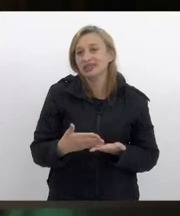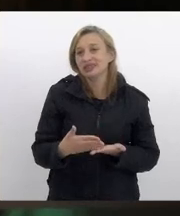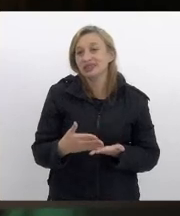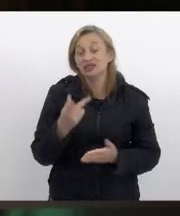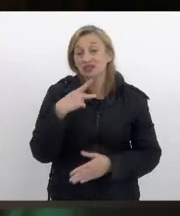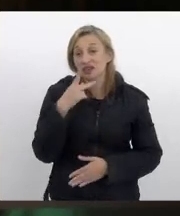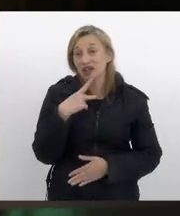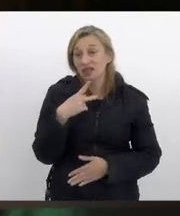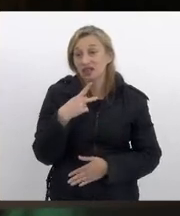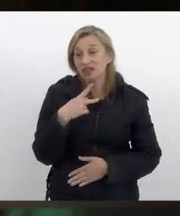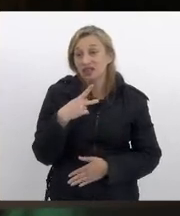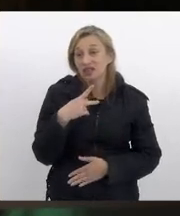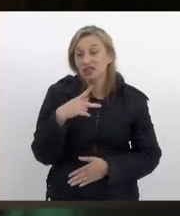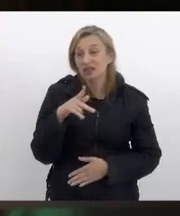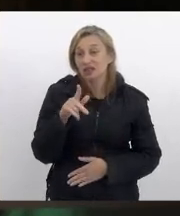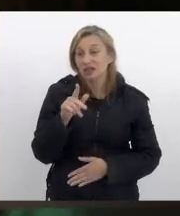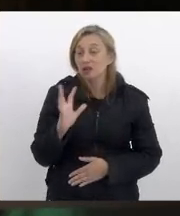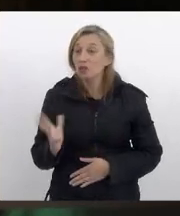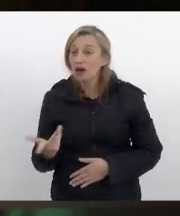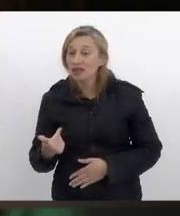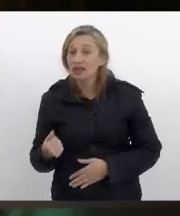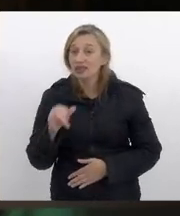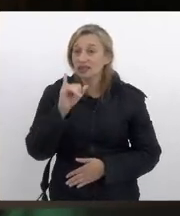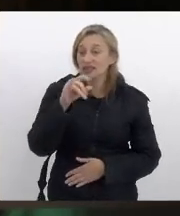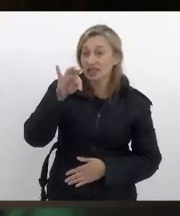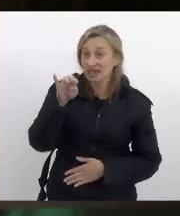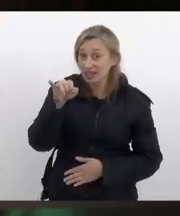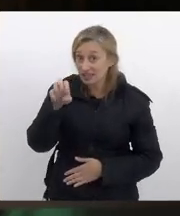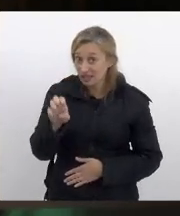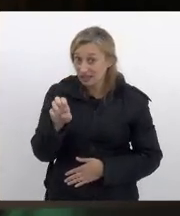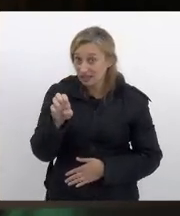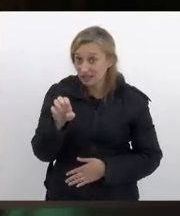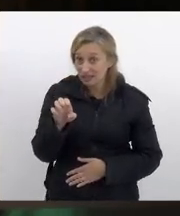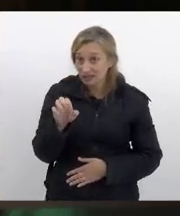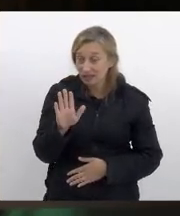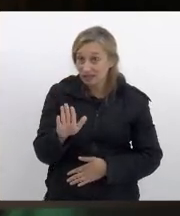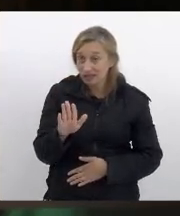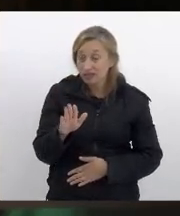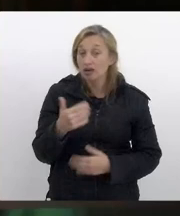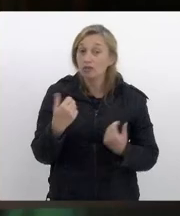falando de uma coisa chamada de paridade e integralidade. Uma coisa